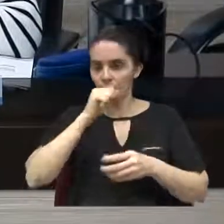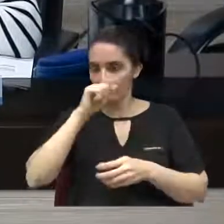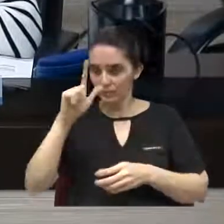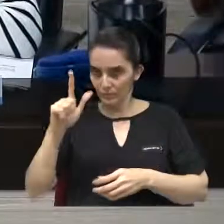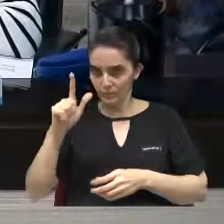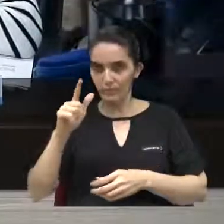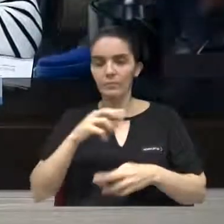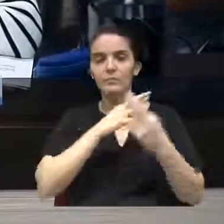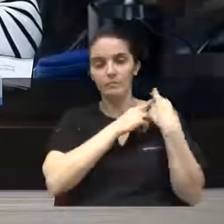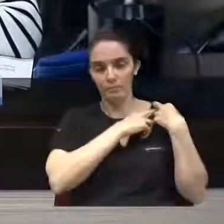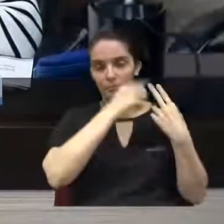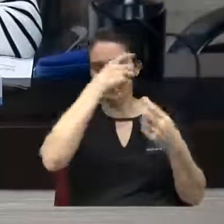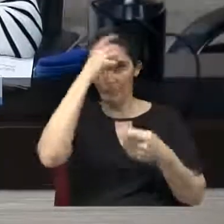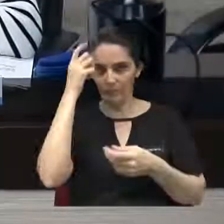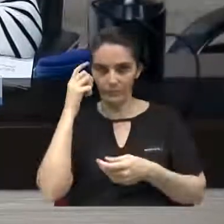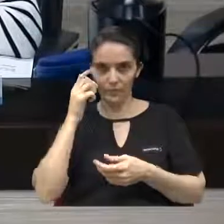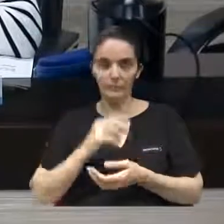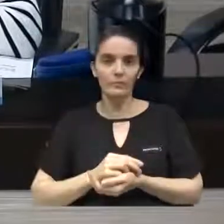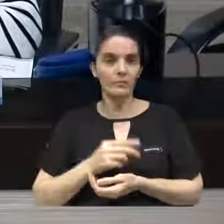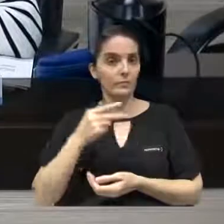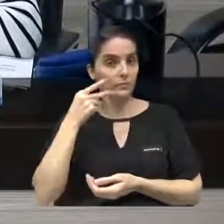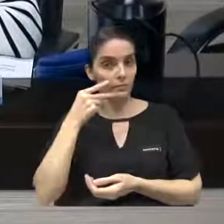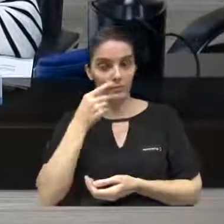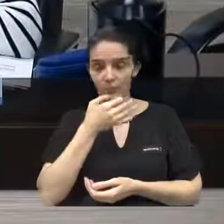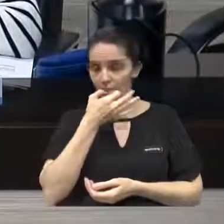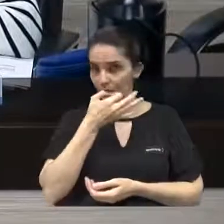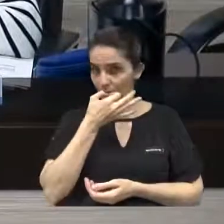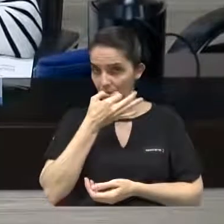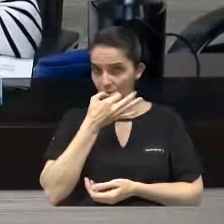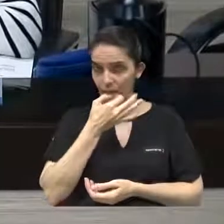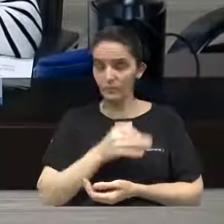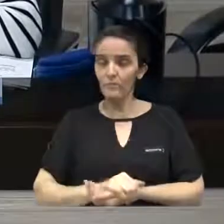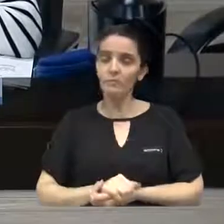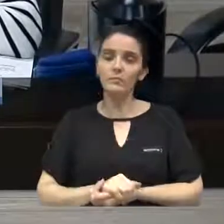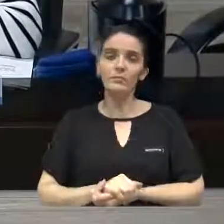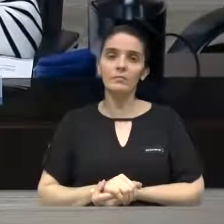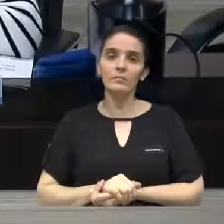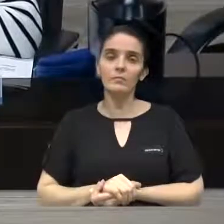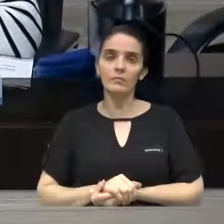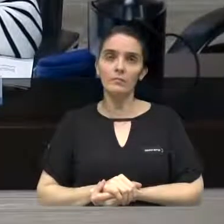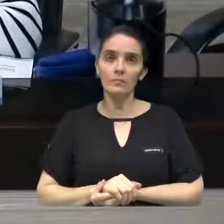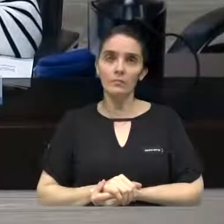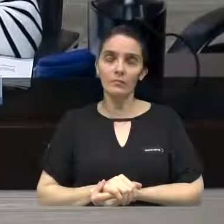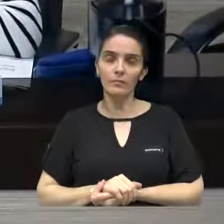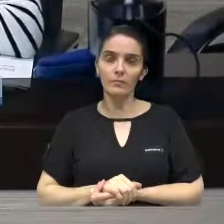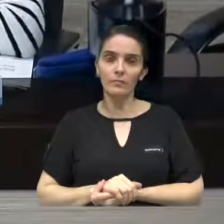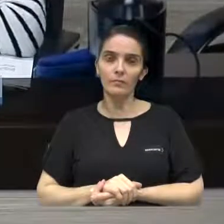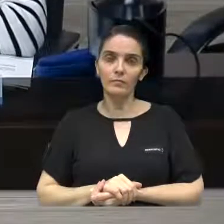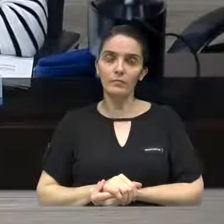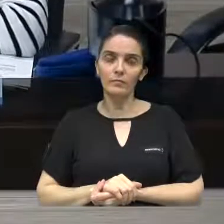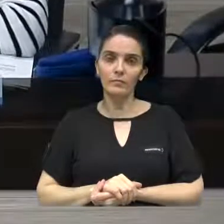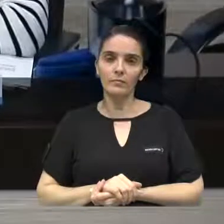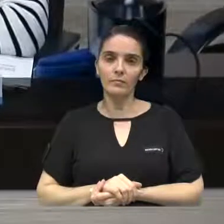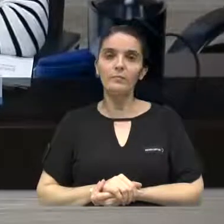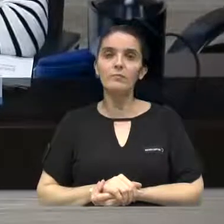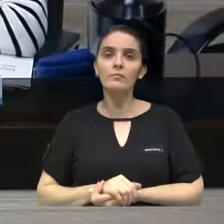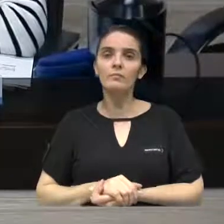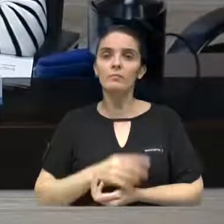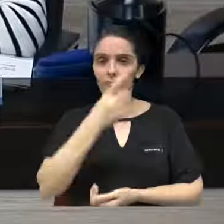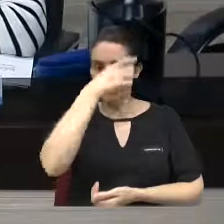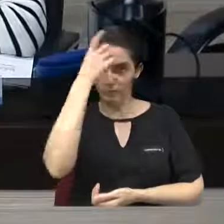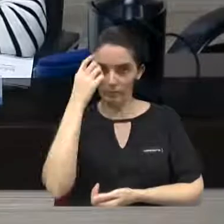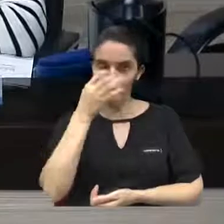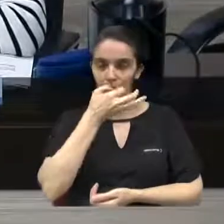novo vereador Marco Xavier. Algum vereador deseja discutir? Desejo, presidente. Com a palavra, vereador proponente Marco Xavier.